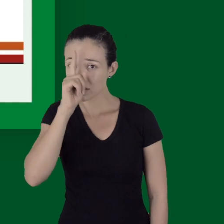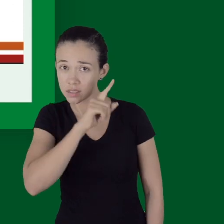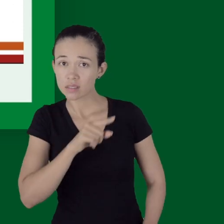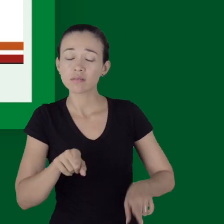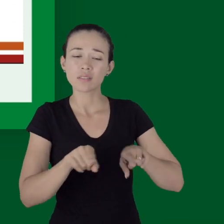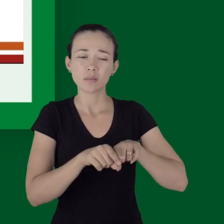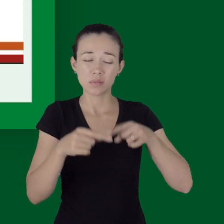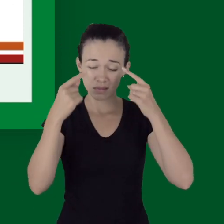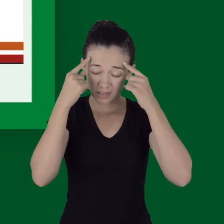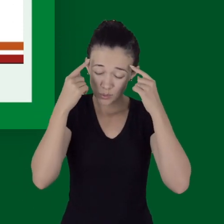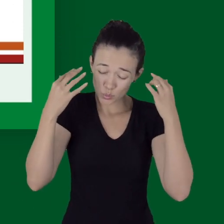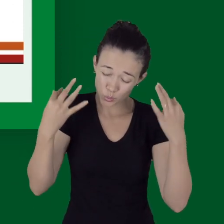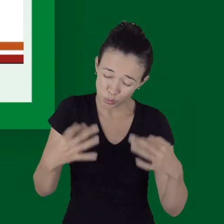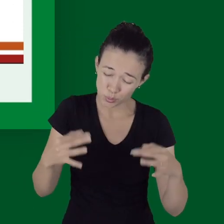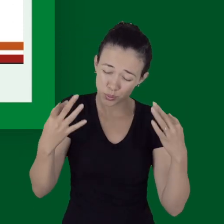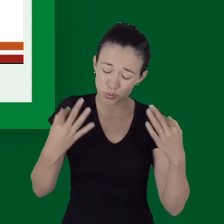desconhecida.